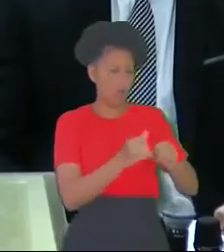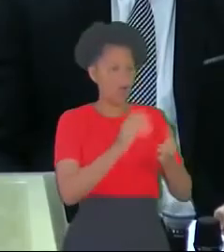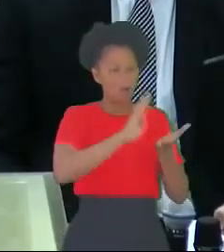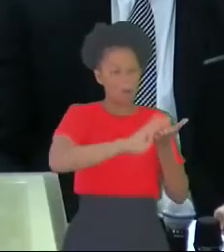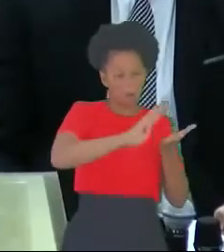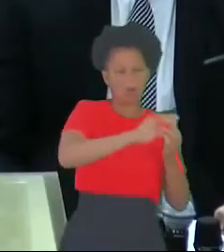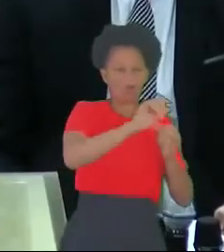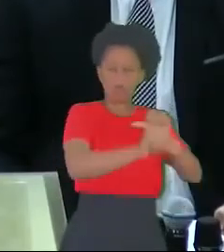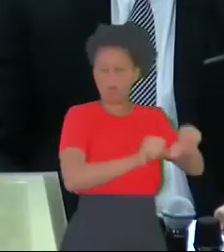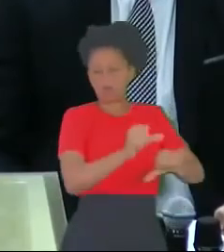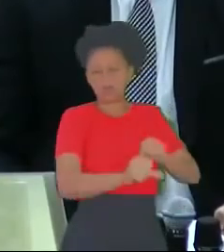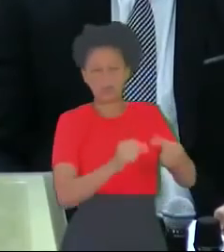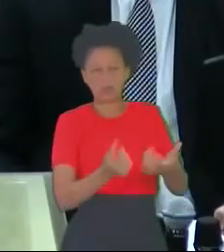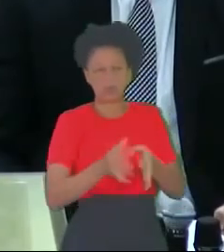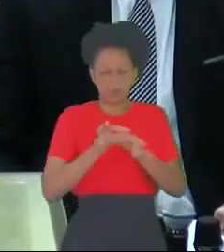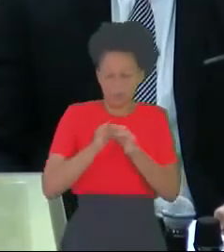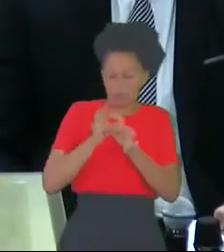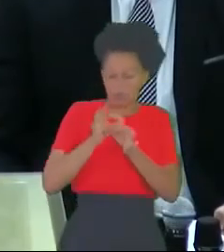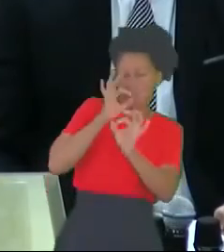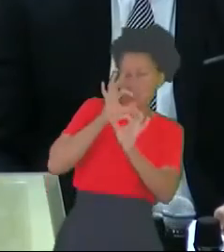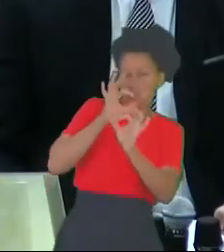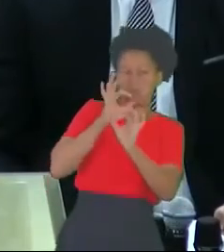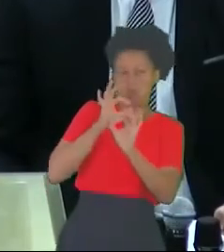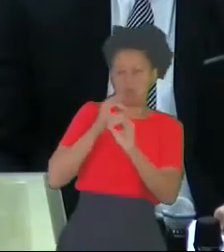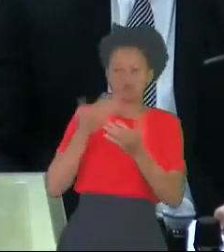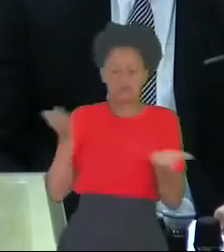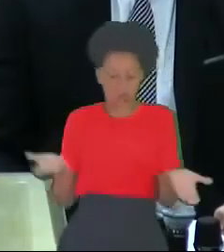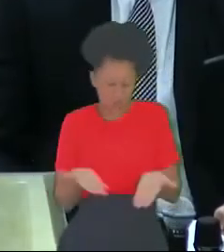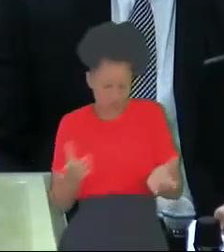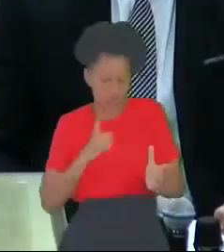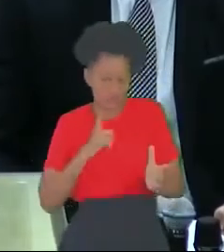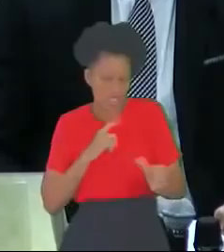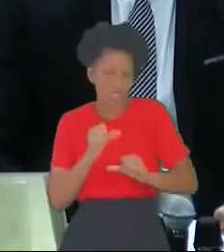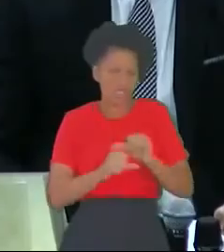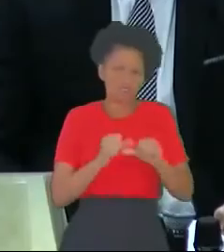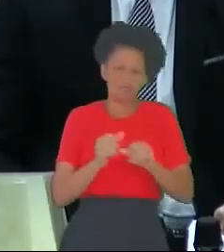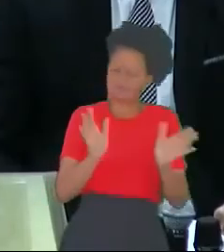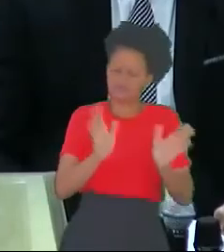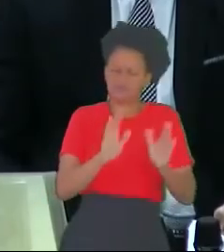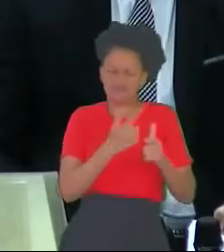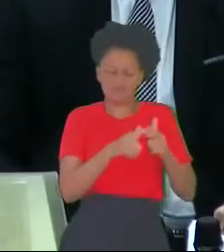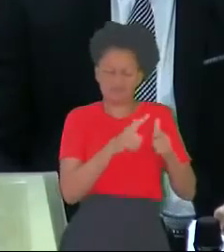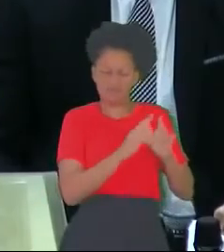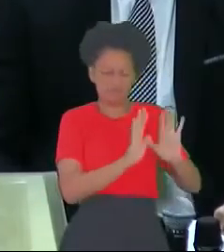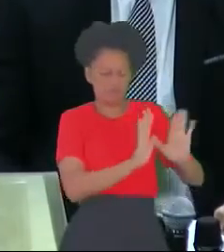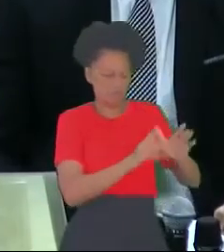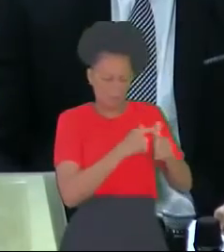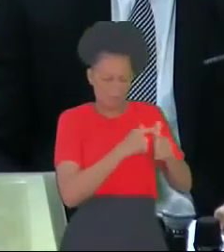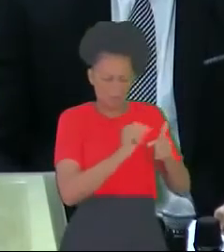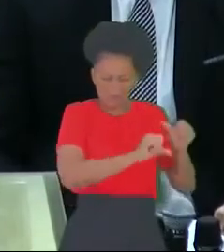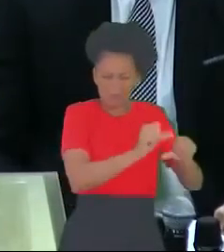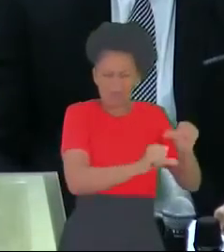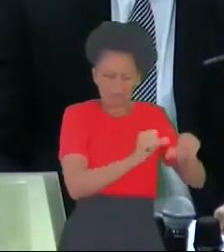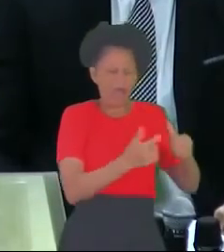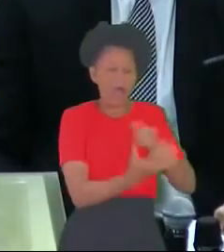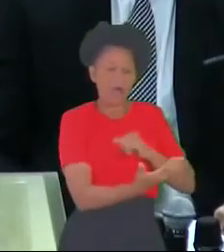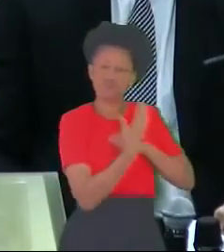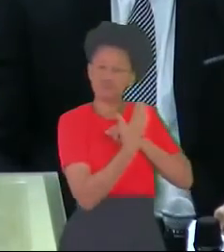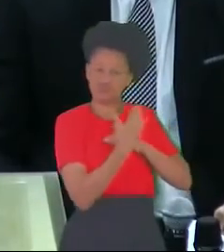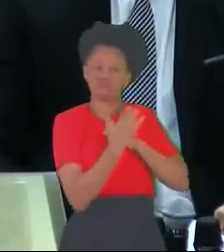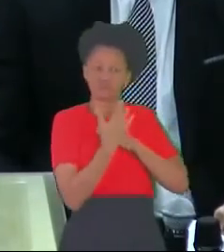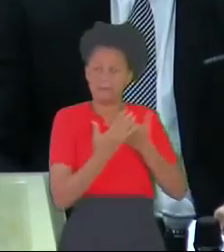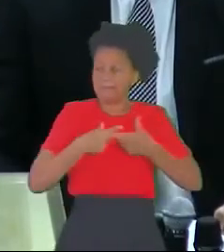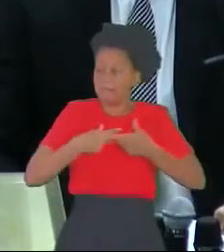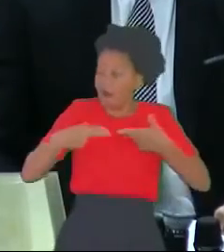outro, porque o microfone, antigamente não tinha microfone e agora tem, não tinha. Ah, não, não é isso. Essas mudanças são necessárias e benéficas. Eu estou falando